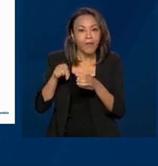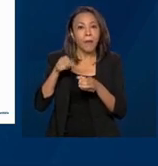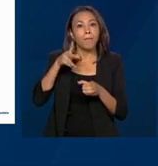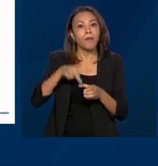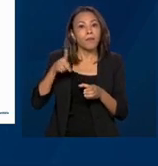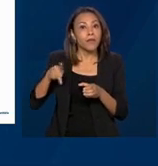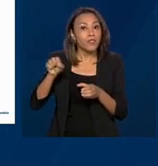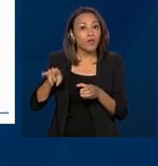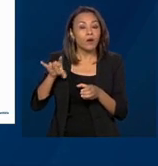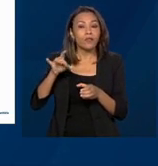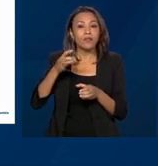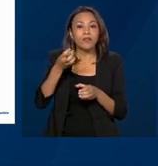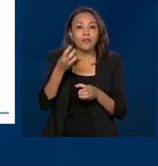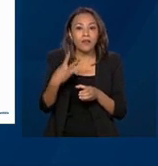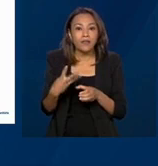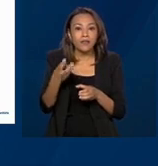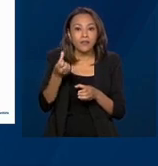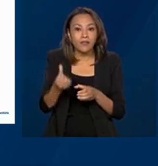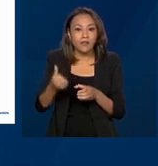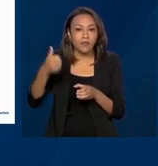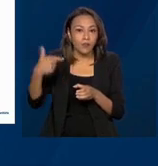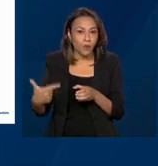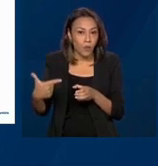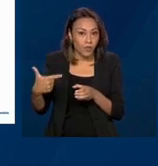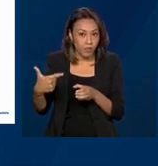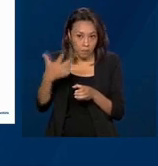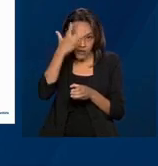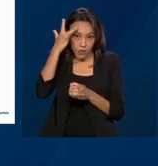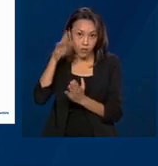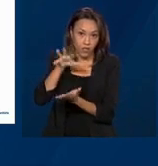só 362.